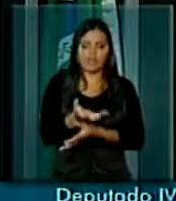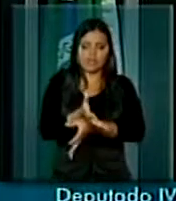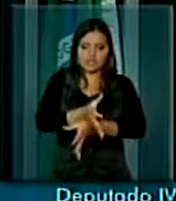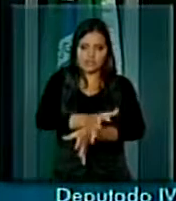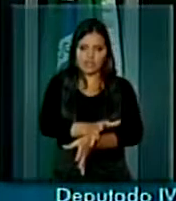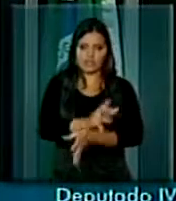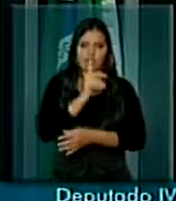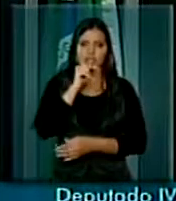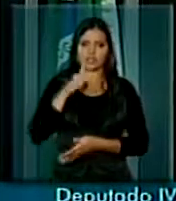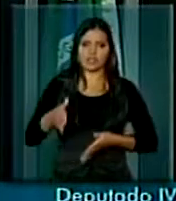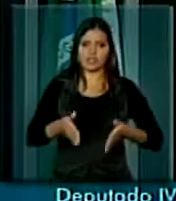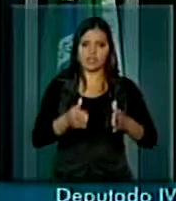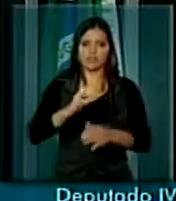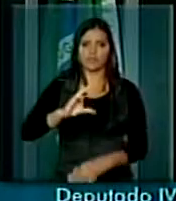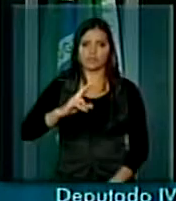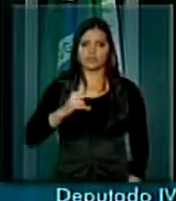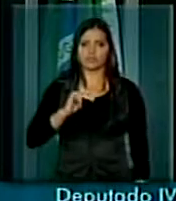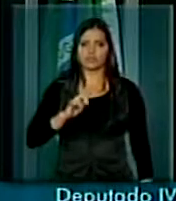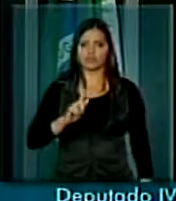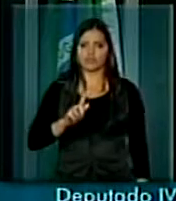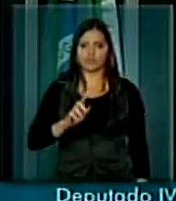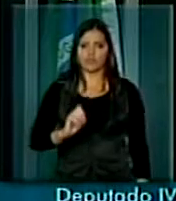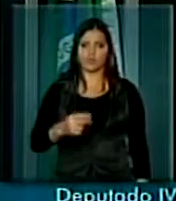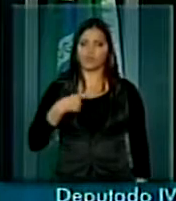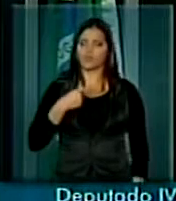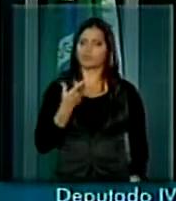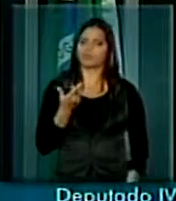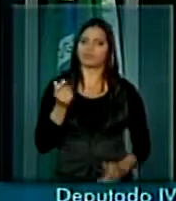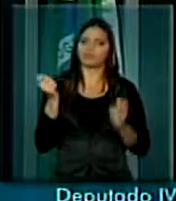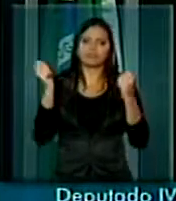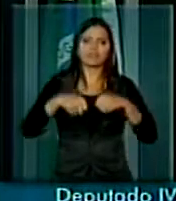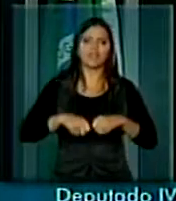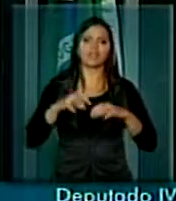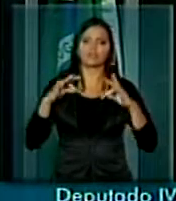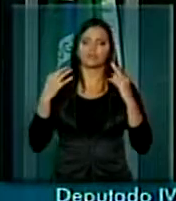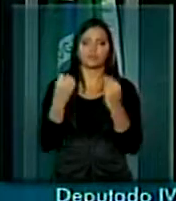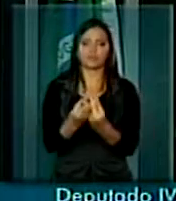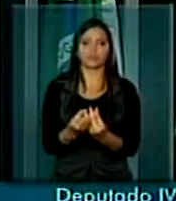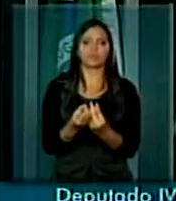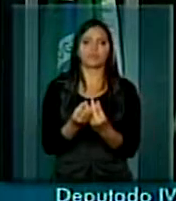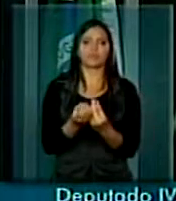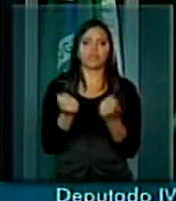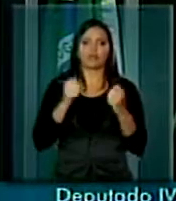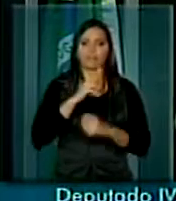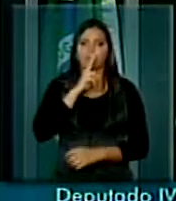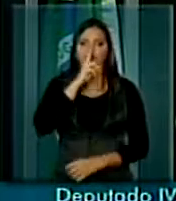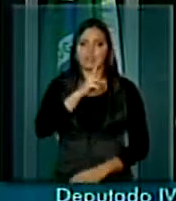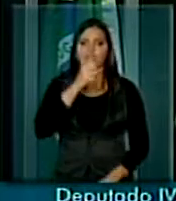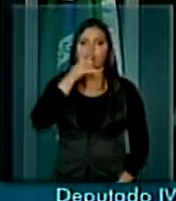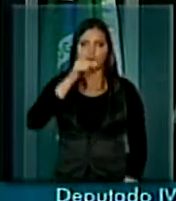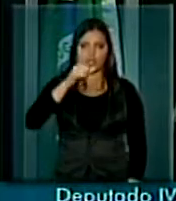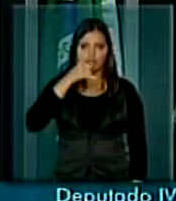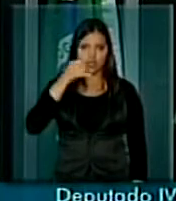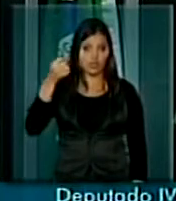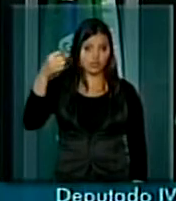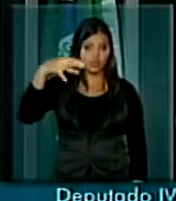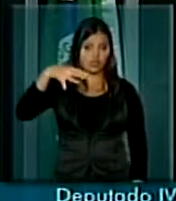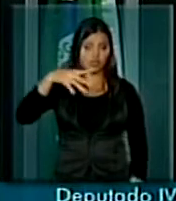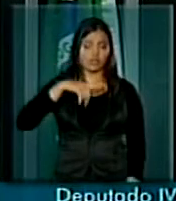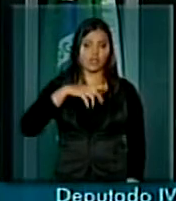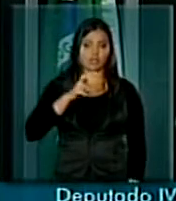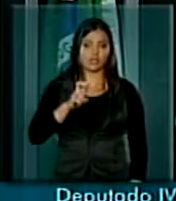rio Xingu, ela não obedece plenamente a esse potencial energético, com